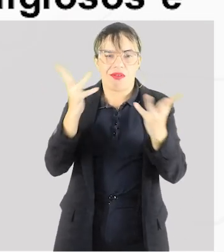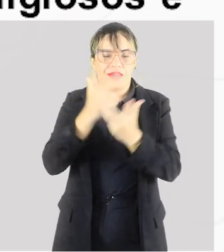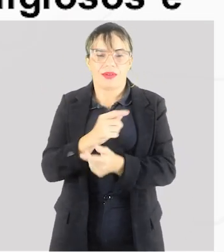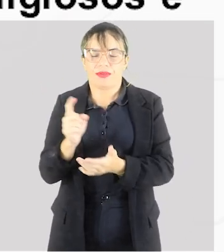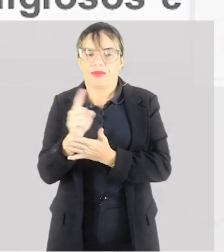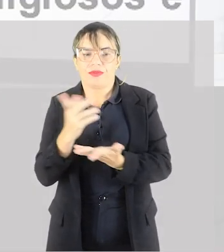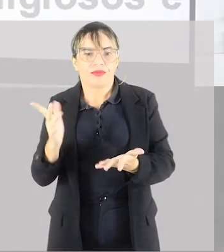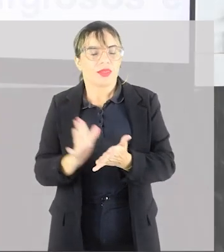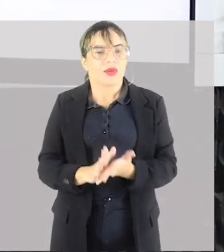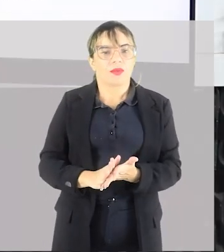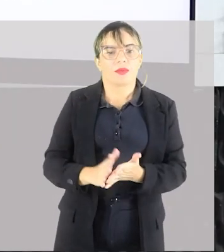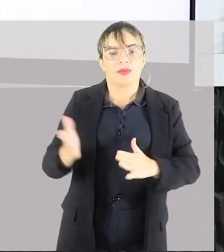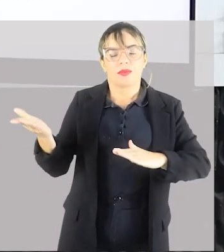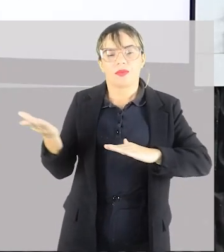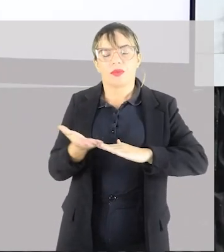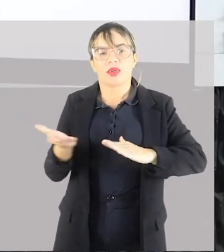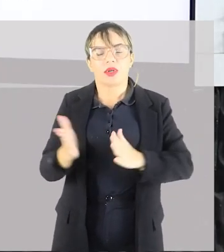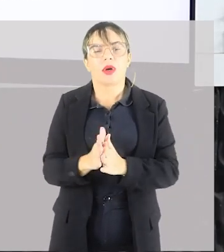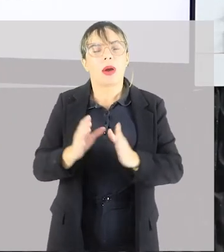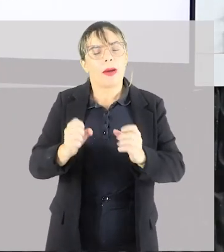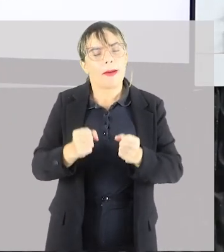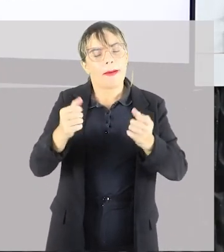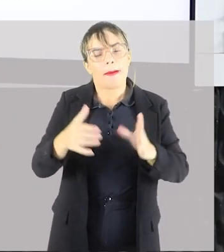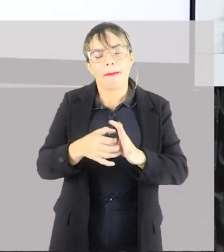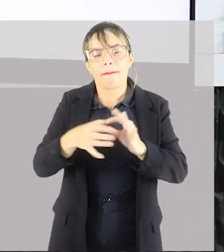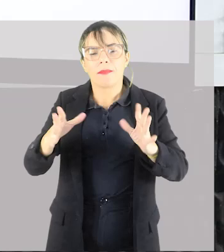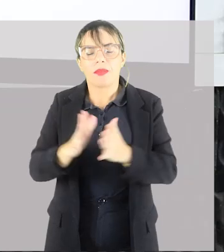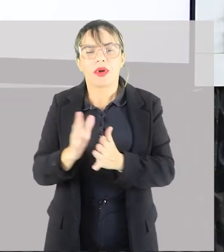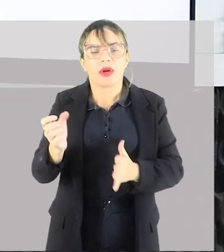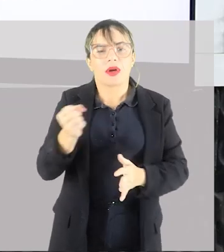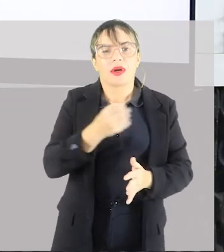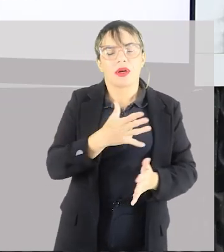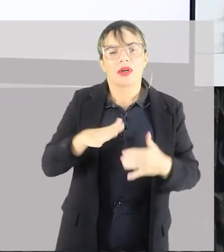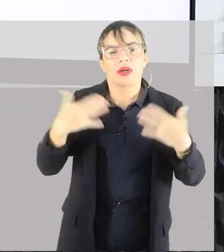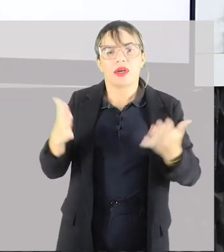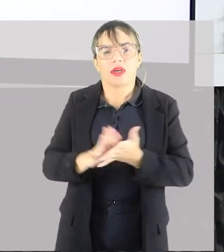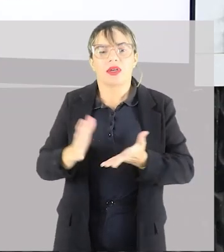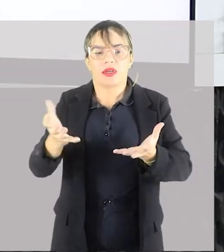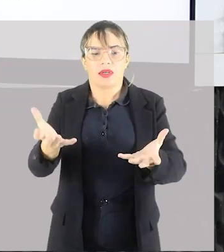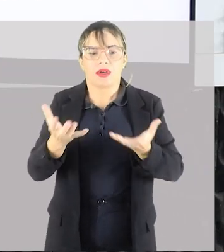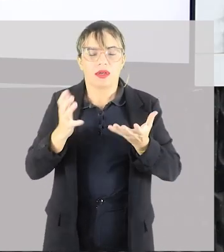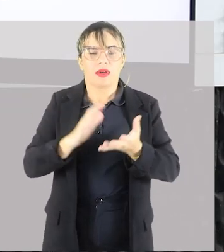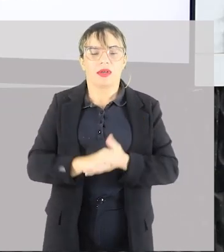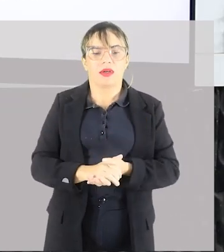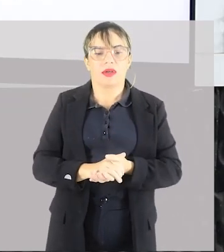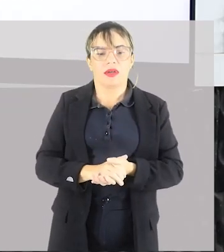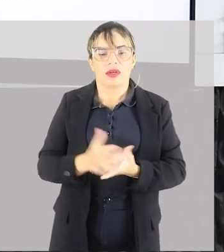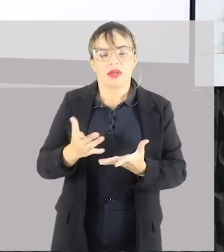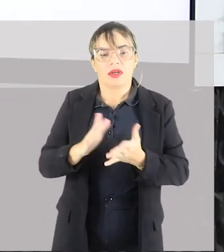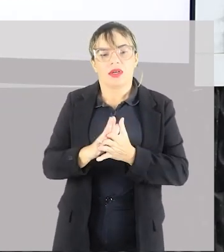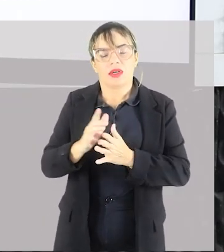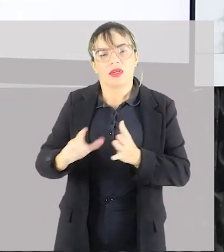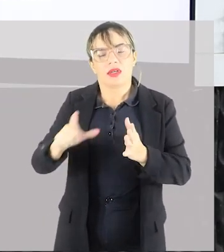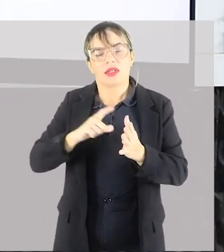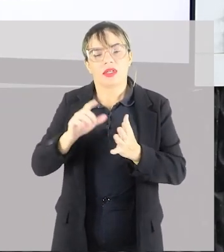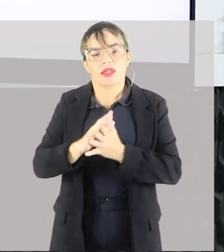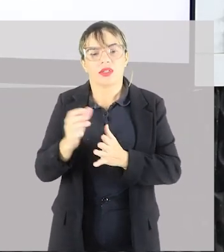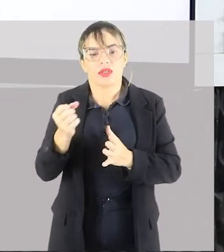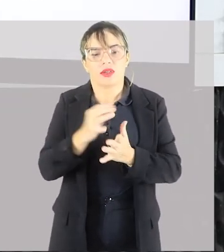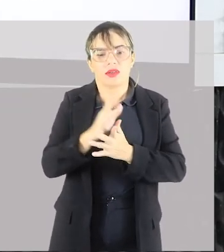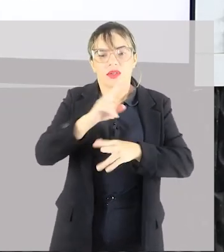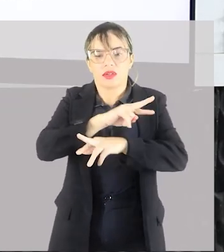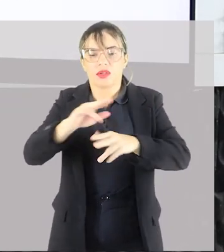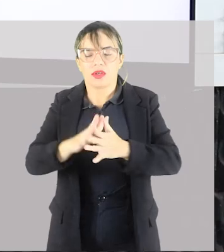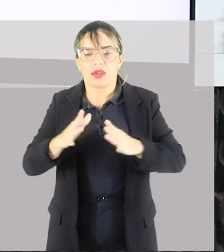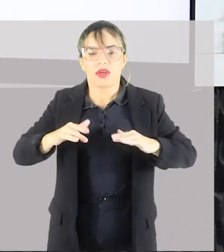arte contemporânea, ela vai te permitir novas possibilidades se você quiser. Nasce de diversos movimentos, tem